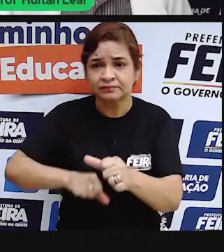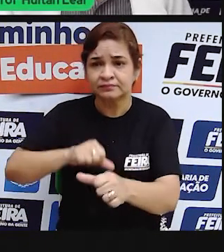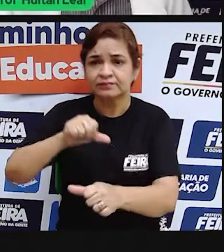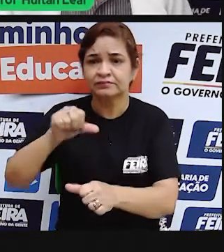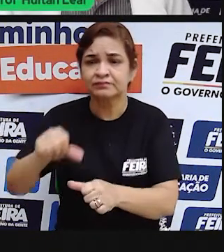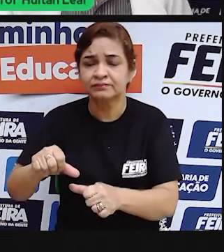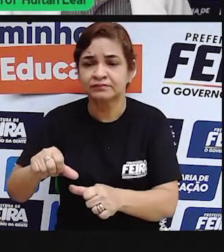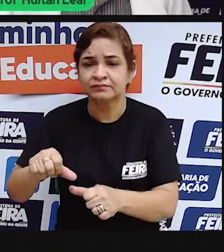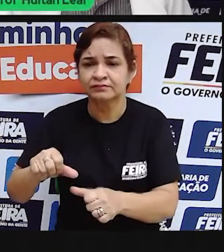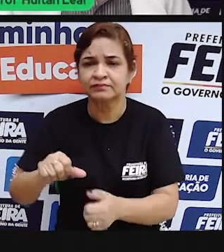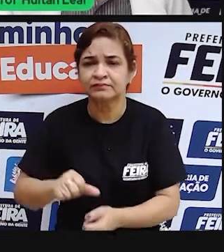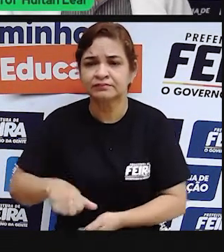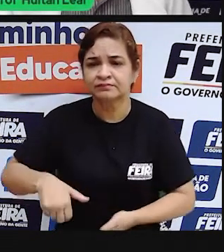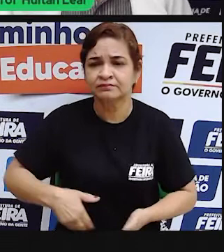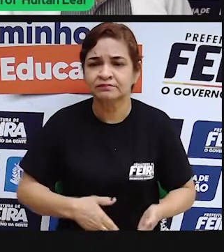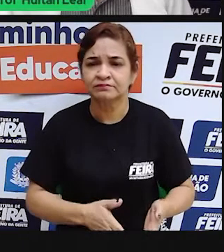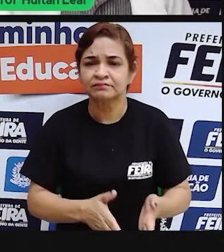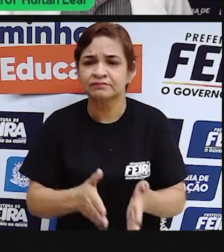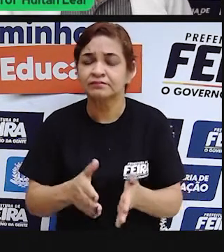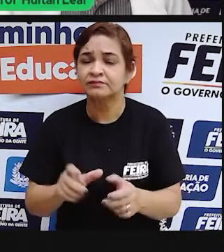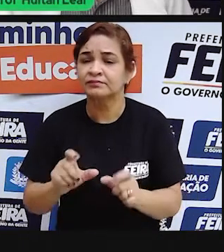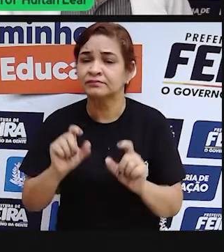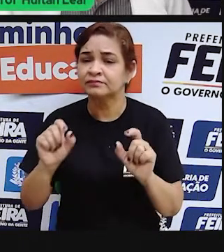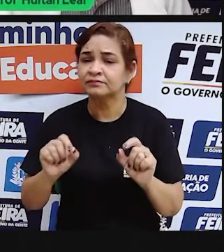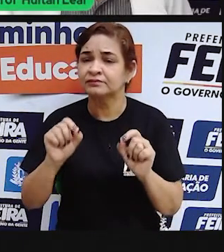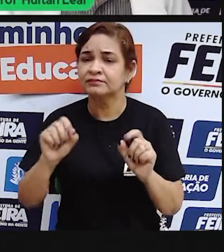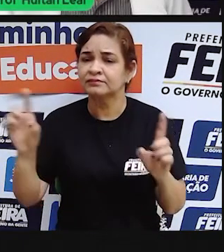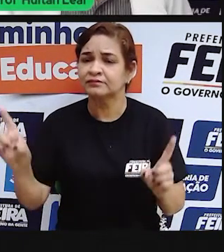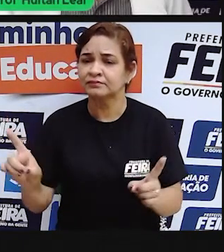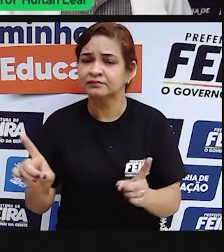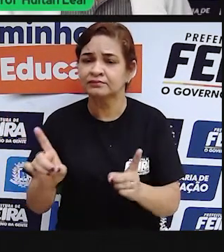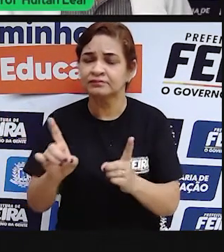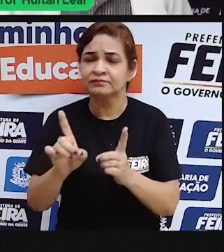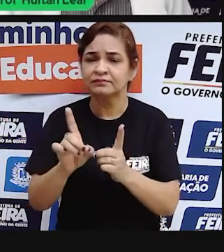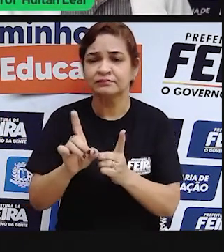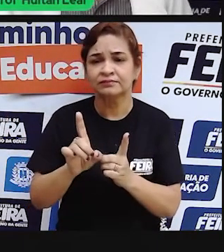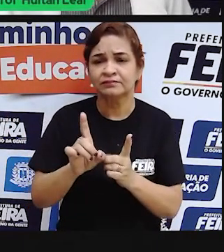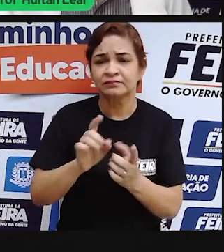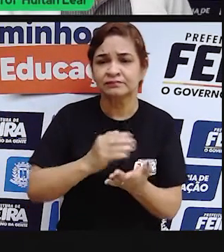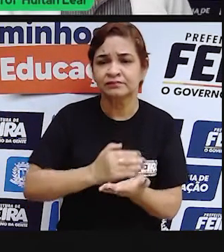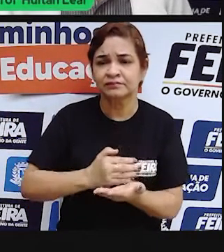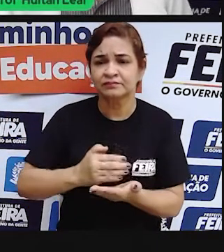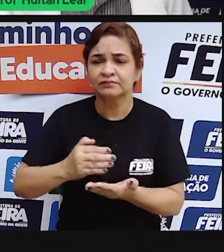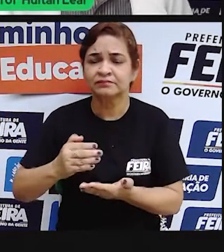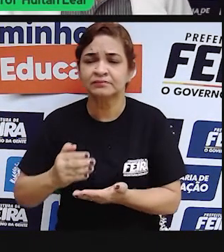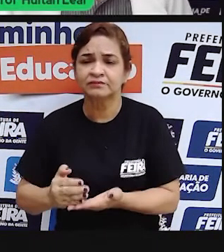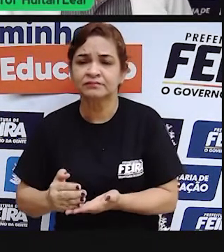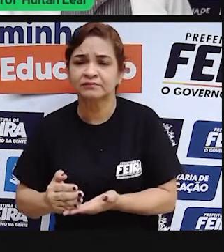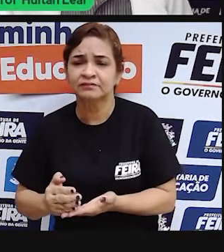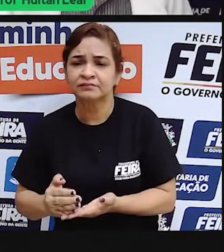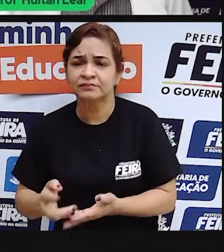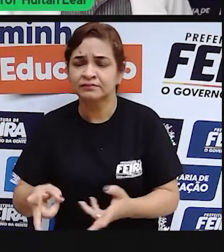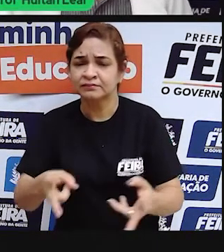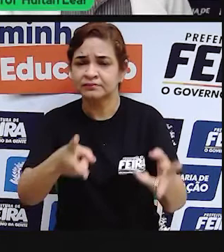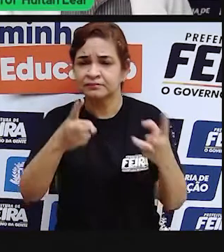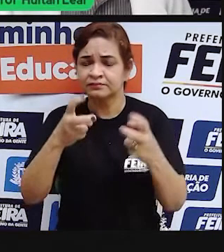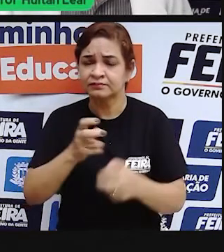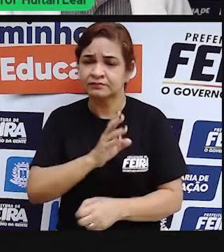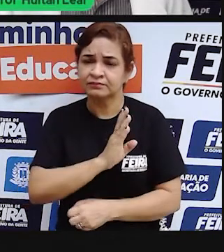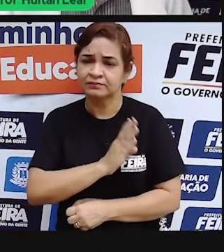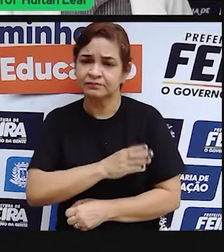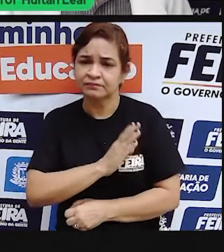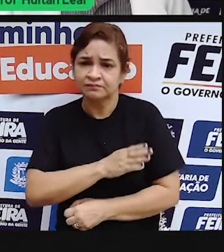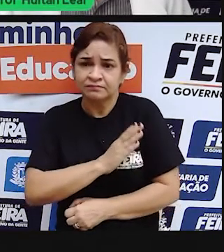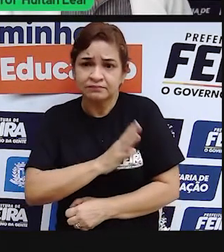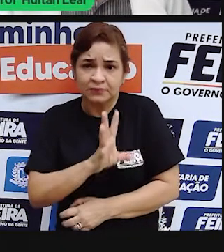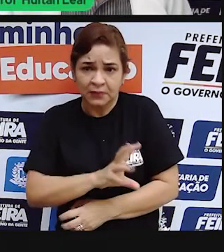Ribeirão em braço de mar, você vai ter que encontrar aonde nasce a fonte do ser e perceber meu coração bater